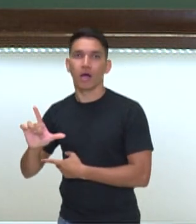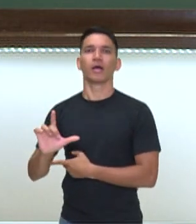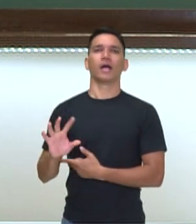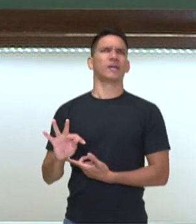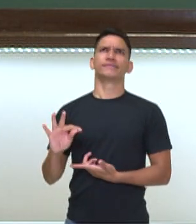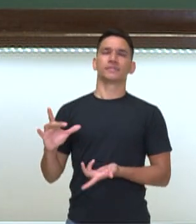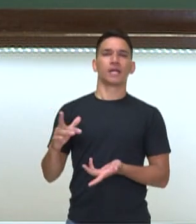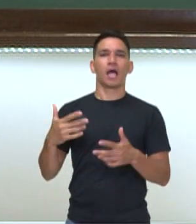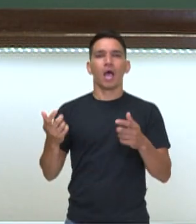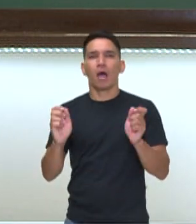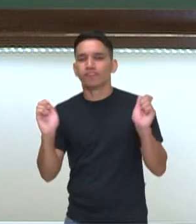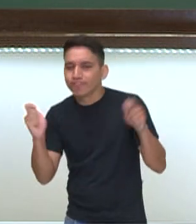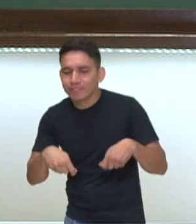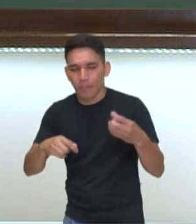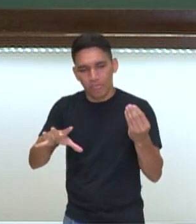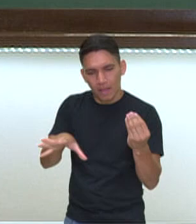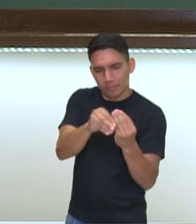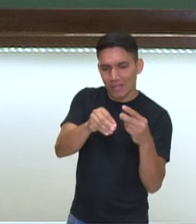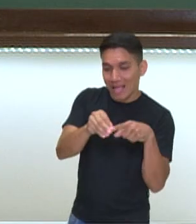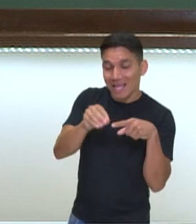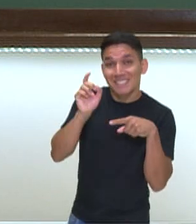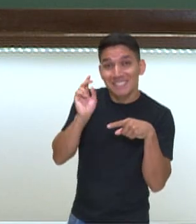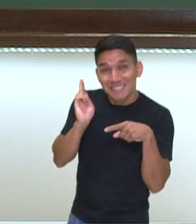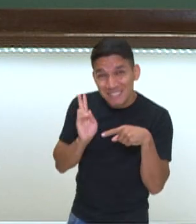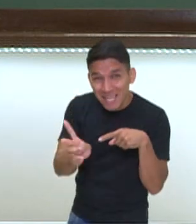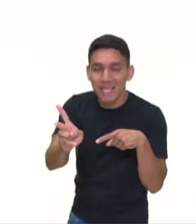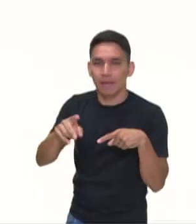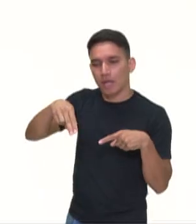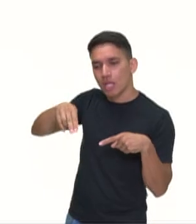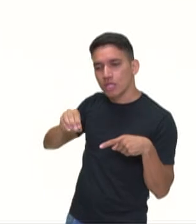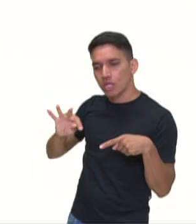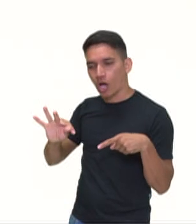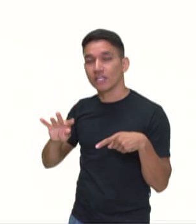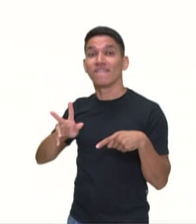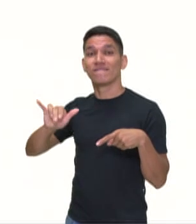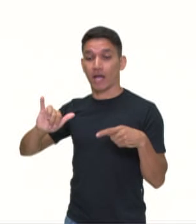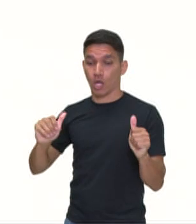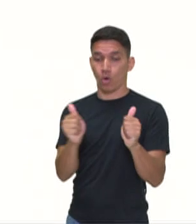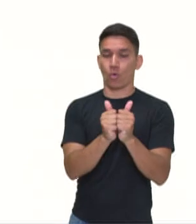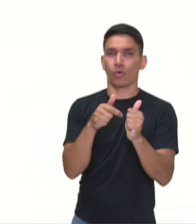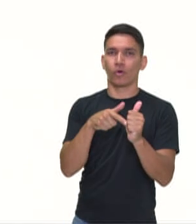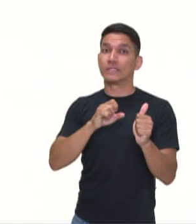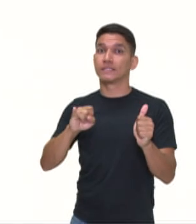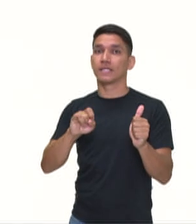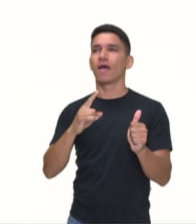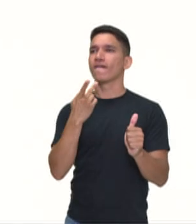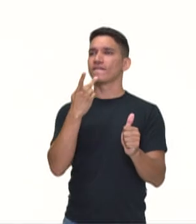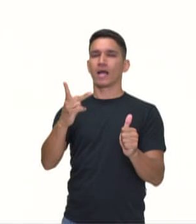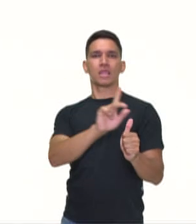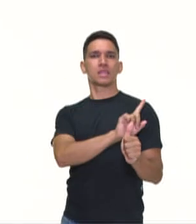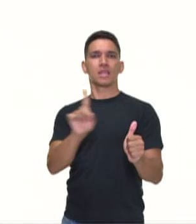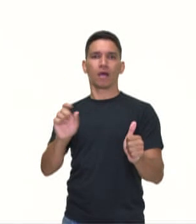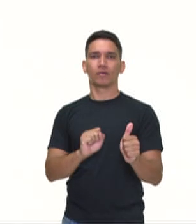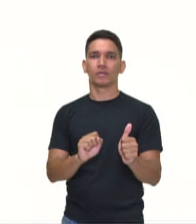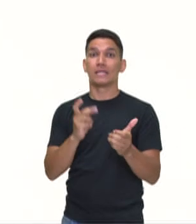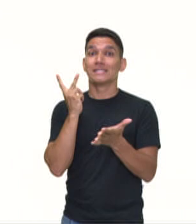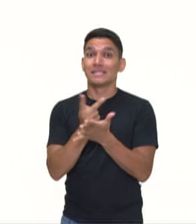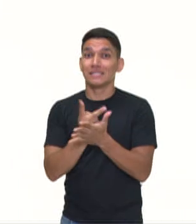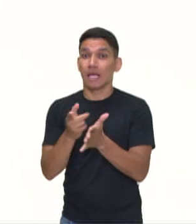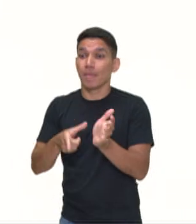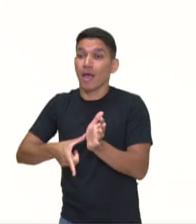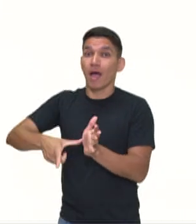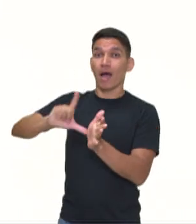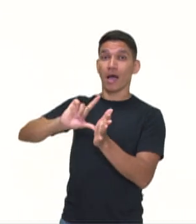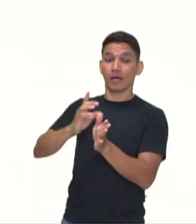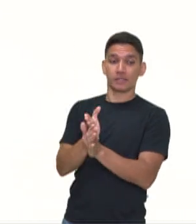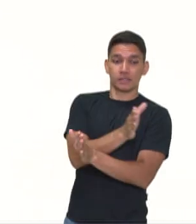caso, sempre o not vai acompanhar o verbo modal. E eles vão aparecer na forma interrogativa antes do sujeito. Se nós